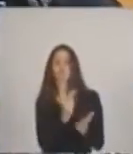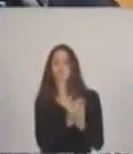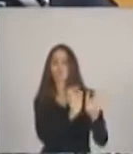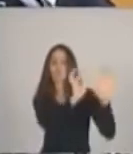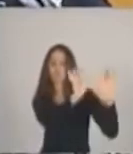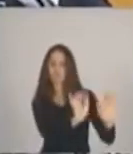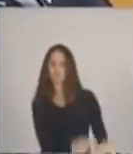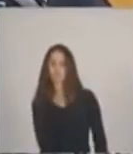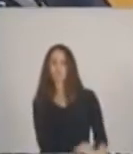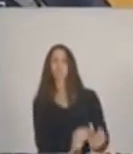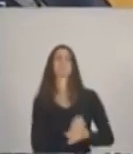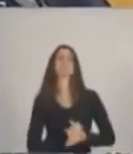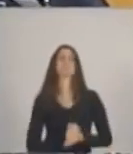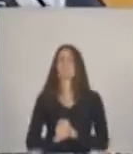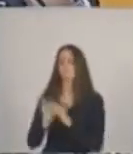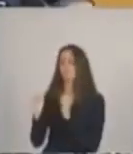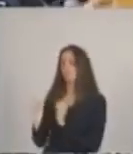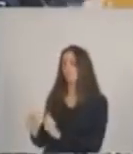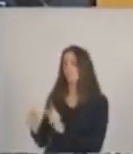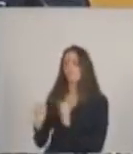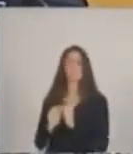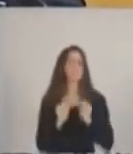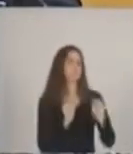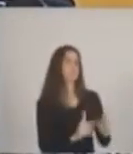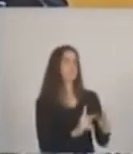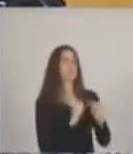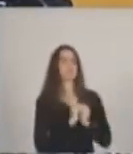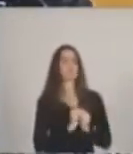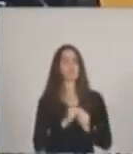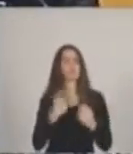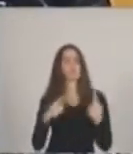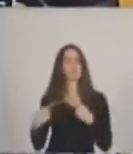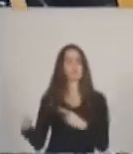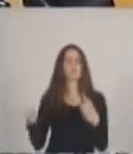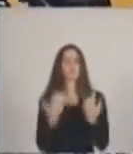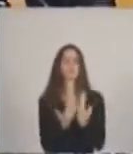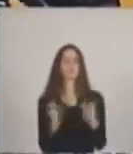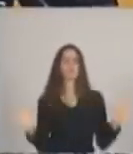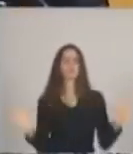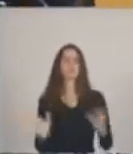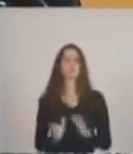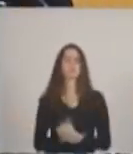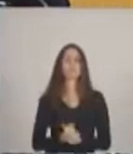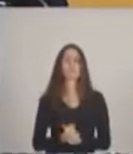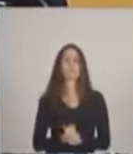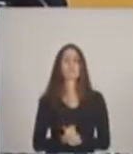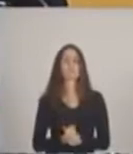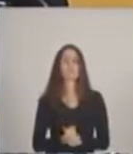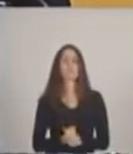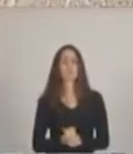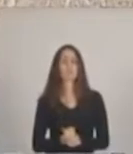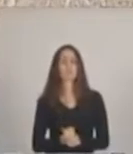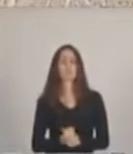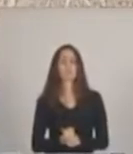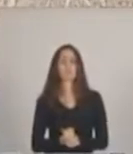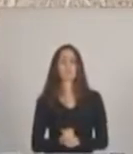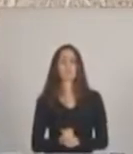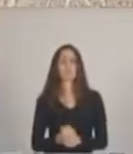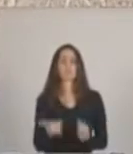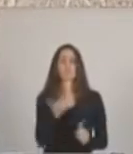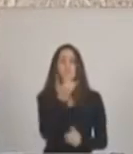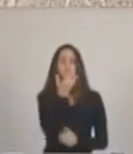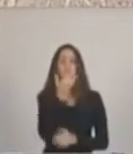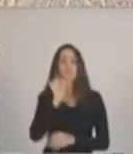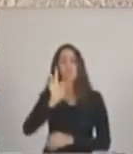não. Beleza. Tá? Ok, a matéria então entra em discussão. Não tendo quem quer discutir. Ferraço,